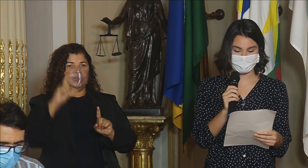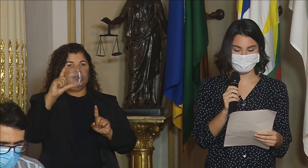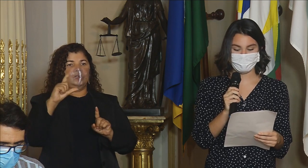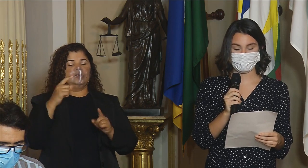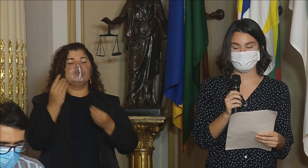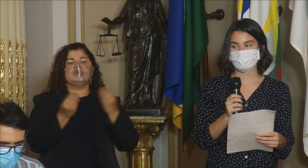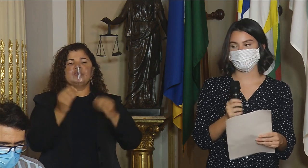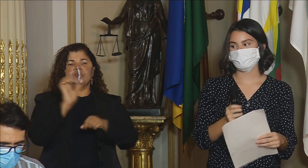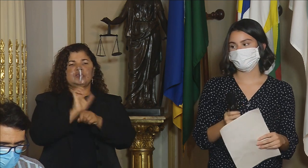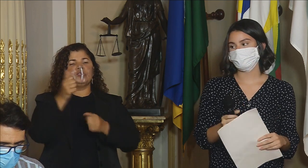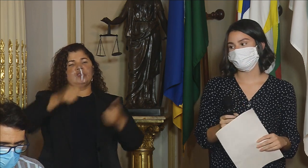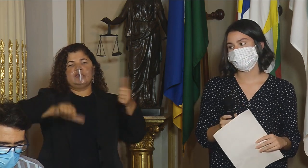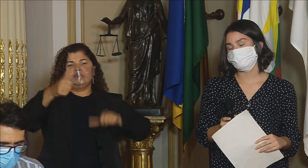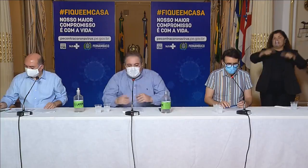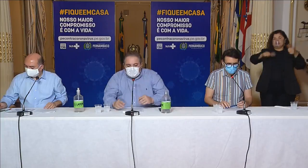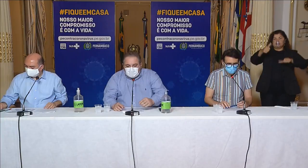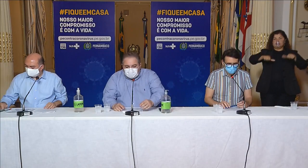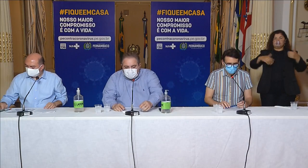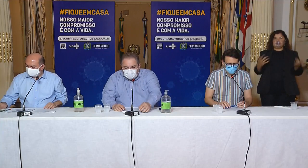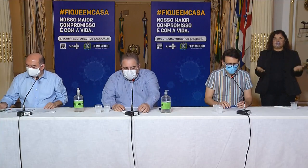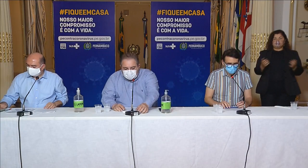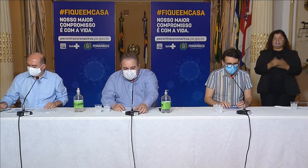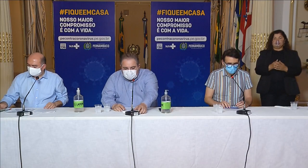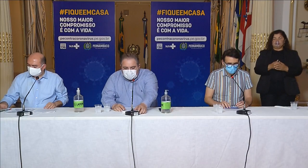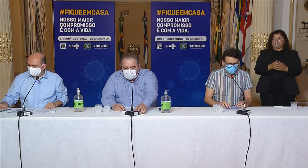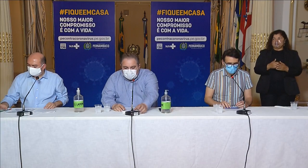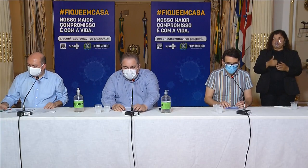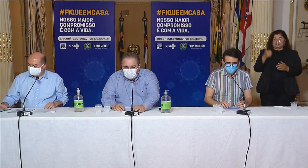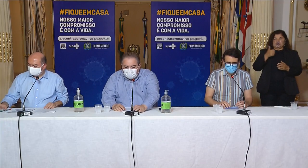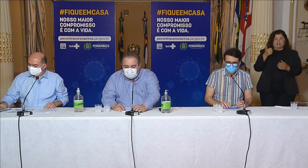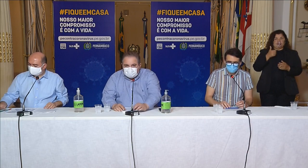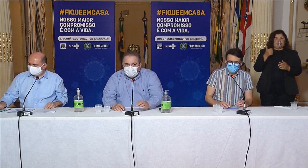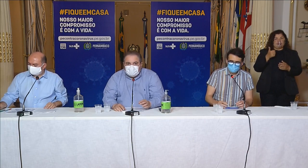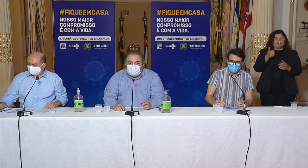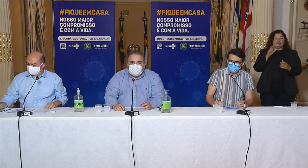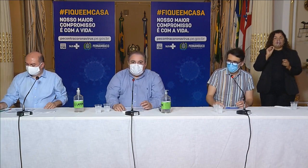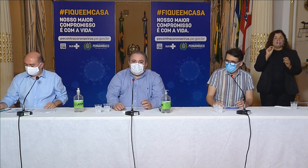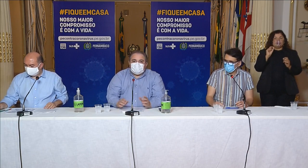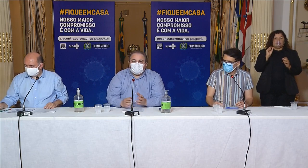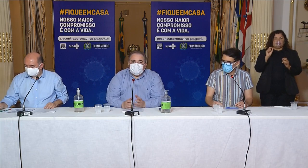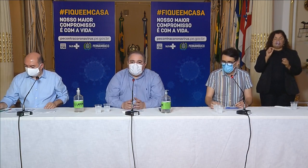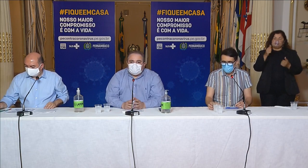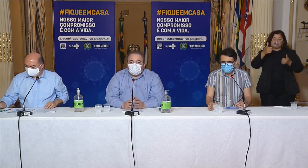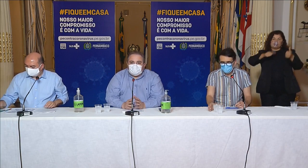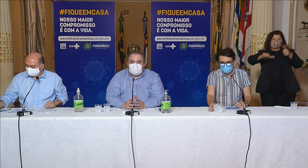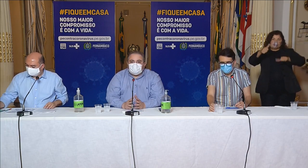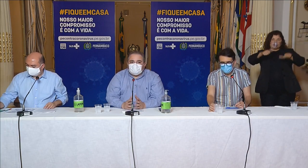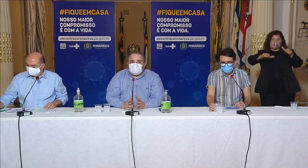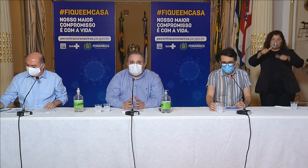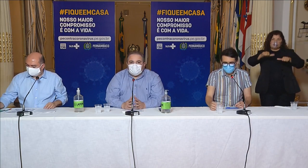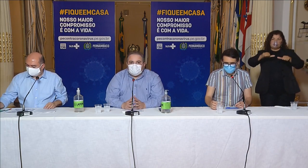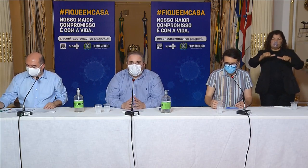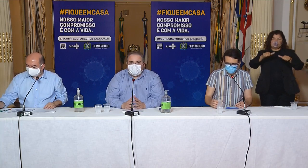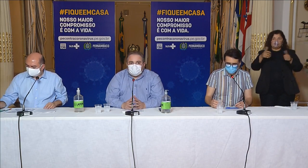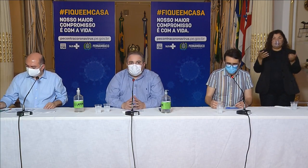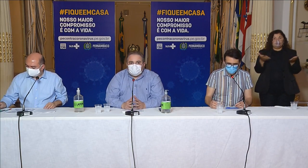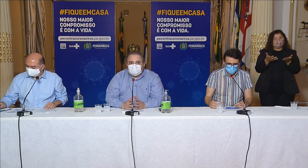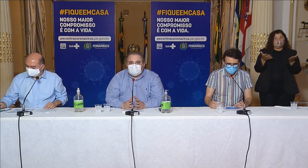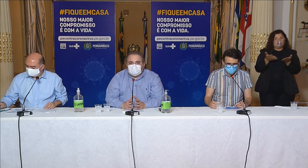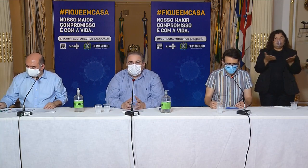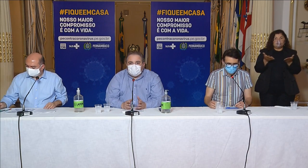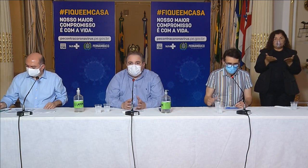de casos? Bom, primeiro dizer que nossas análises, elas não estão sendo